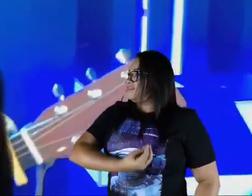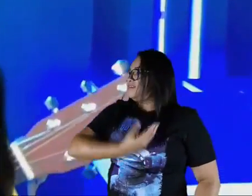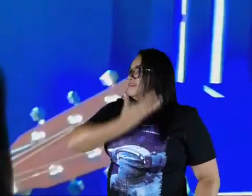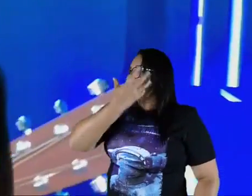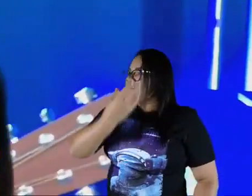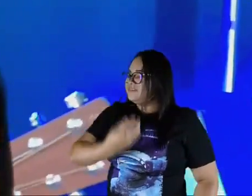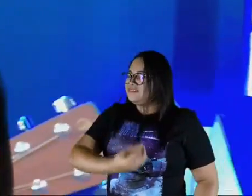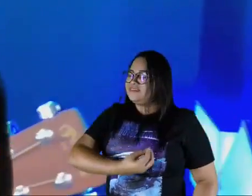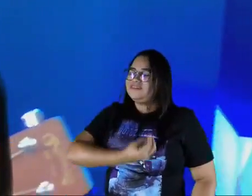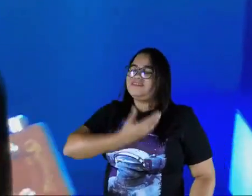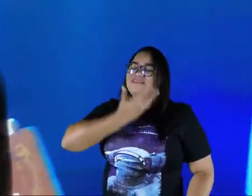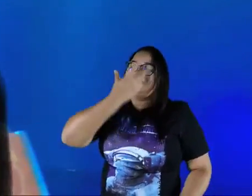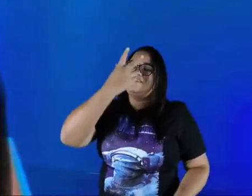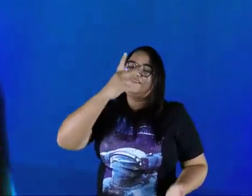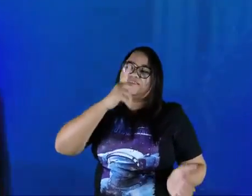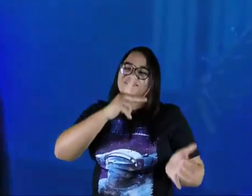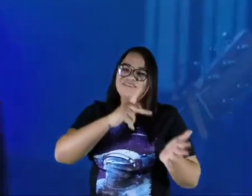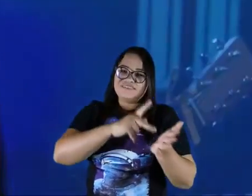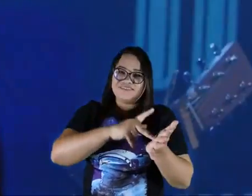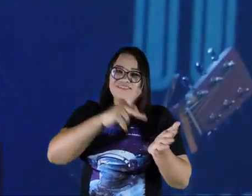vida viva.